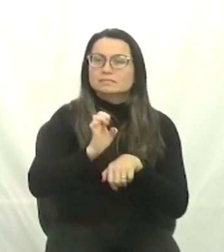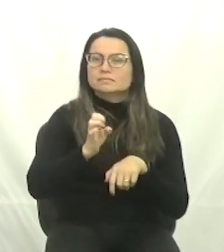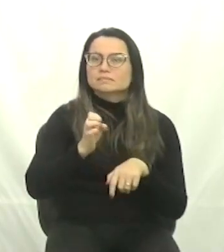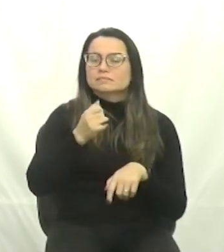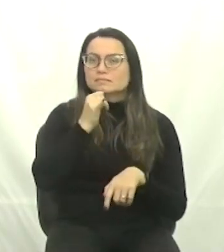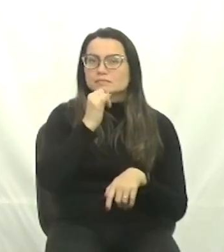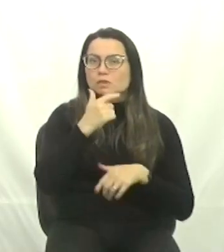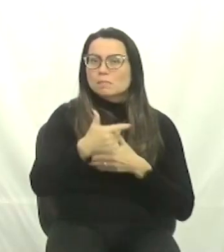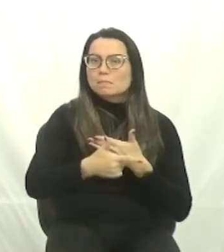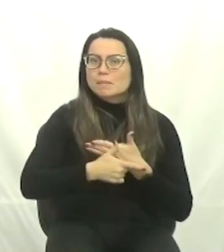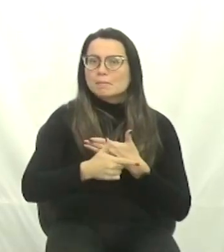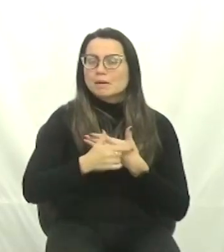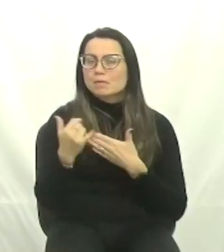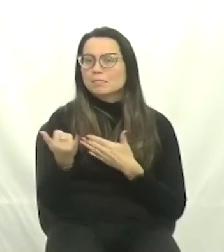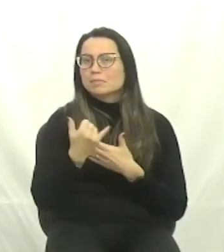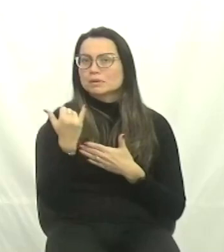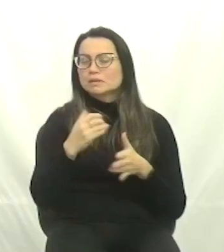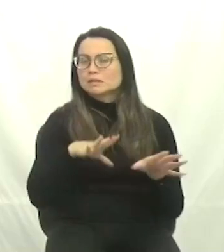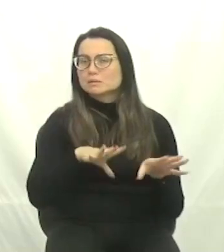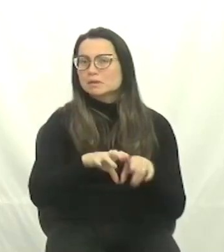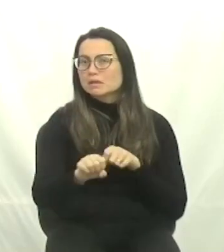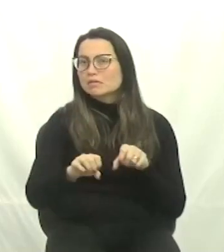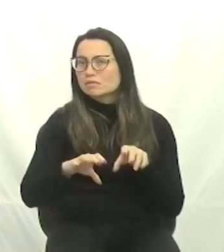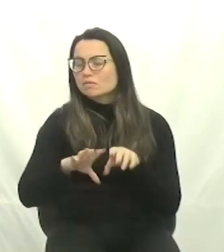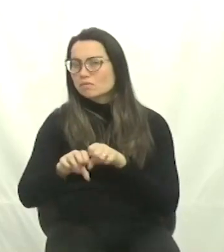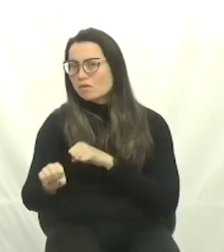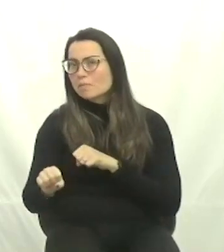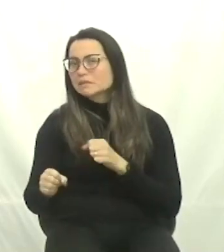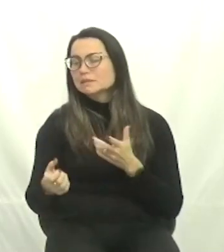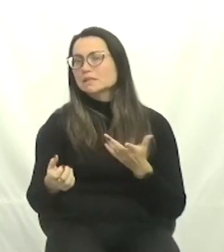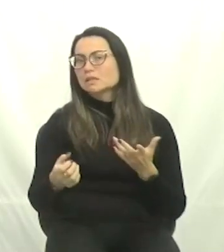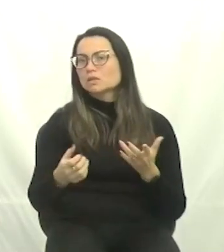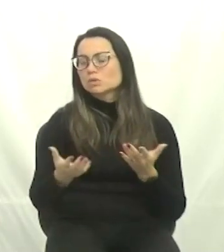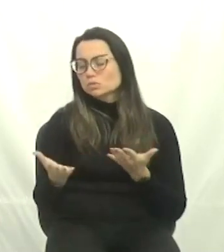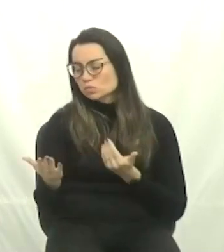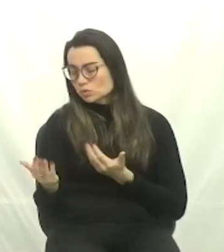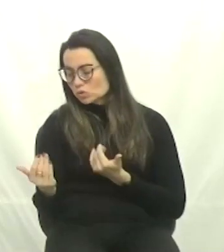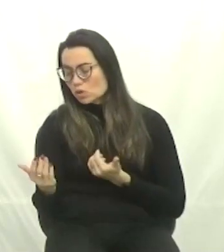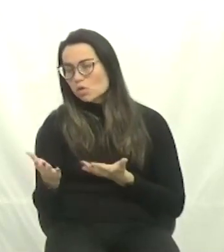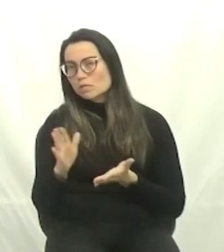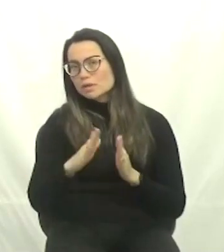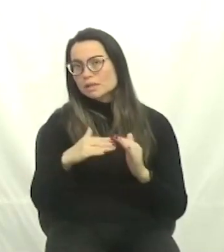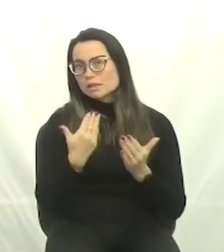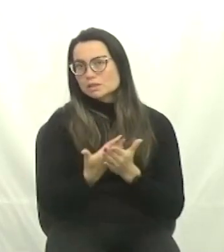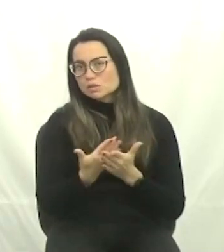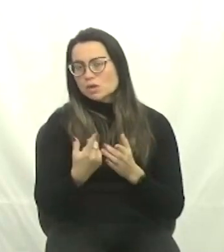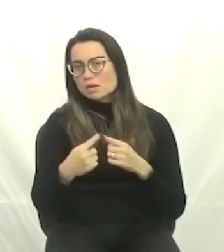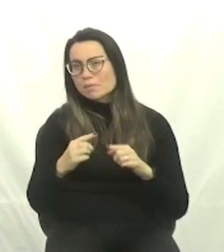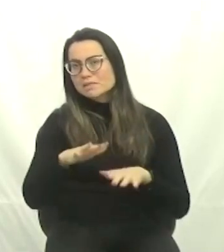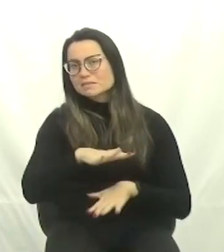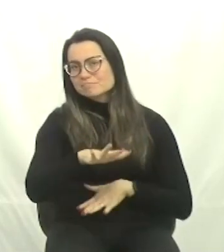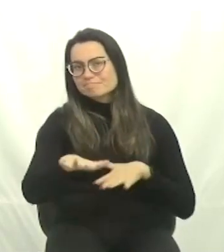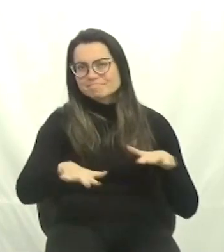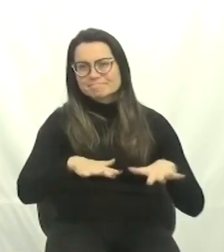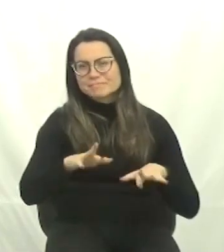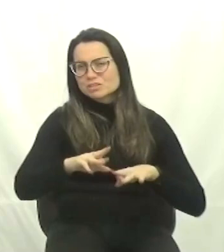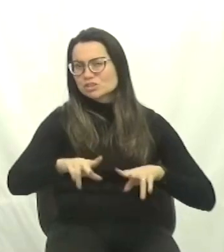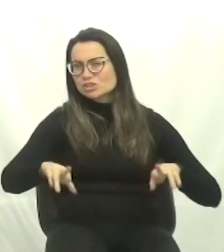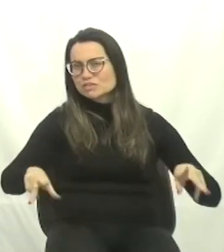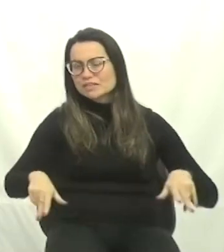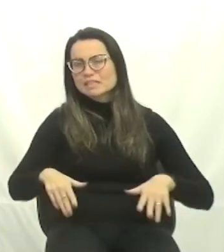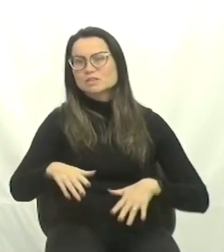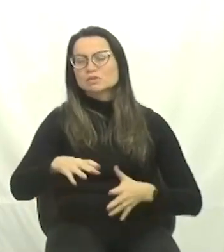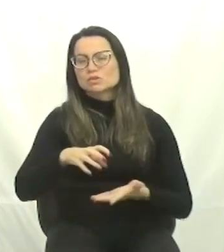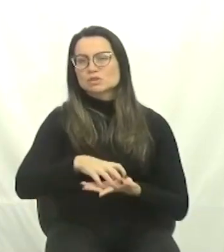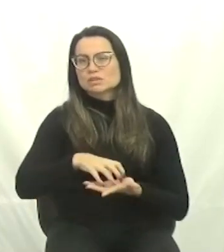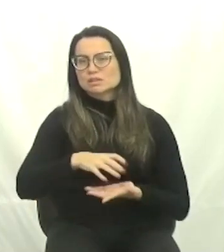para a formação, para a formação dos nossos jovens nas escolas, mas também em outros ambientes, nas unidades básicas de saúde, na